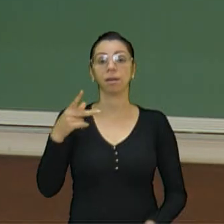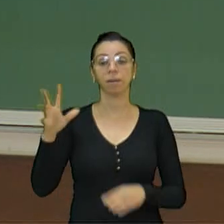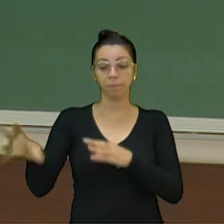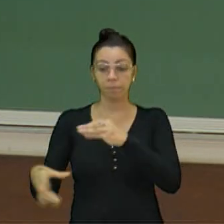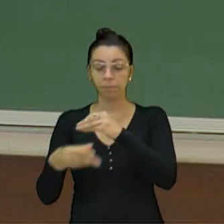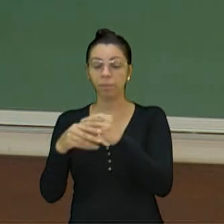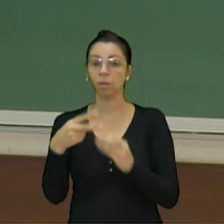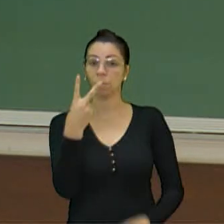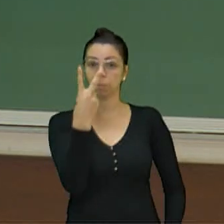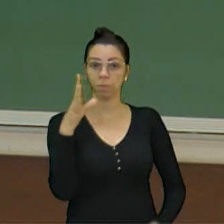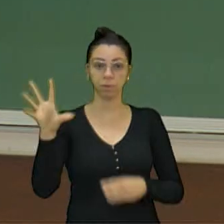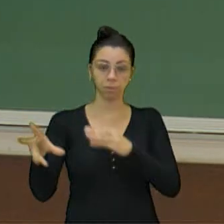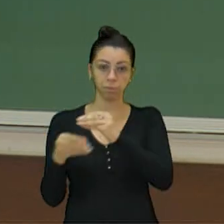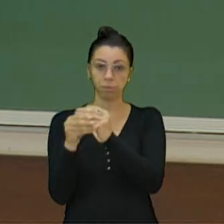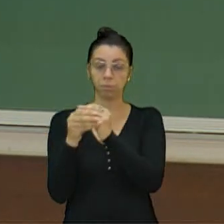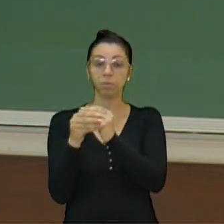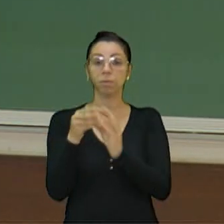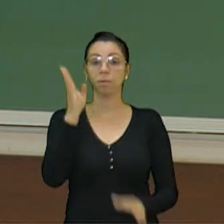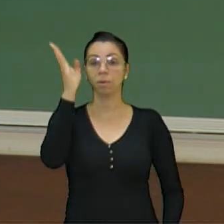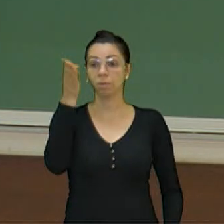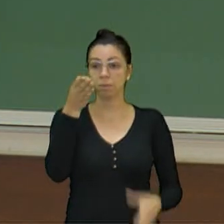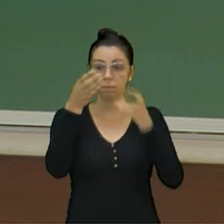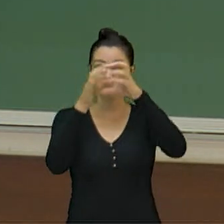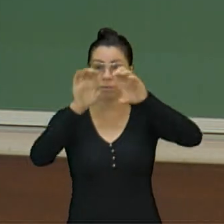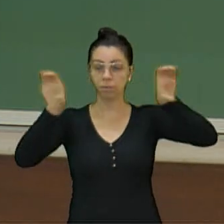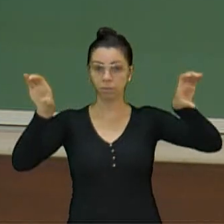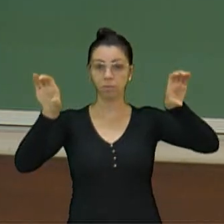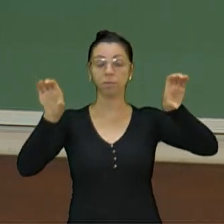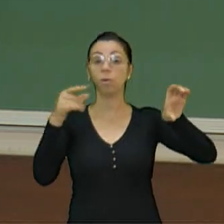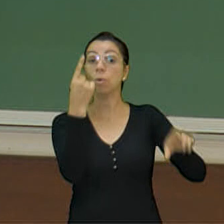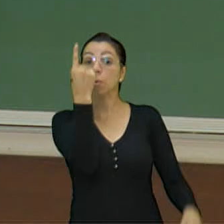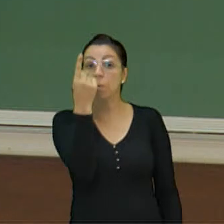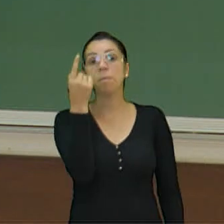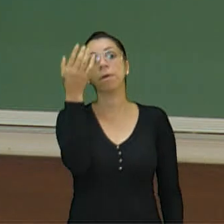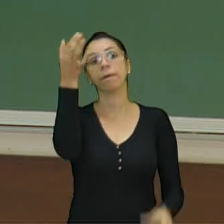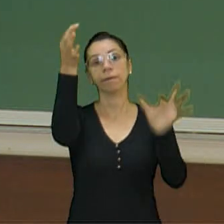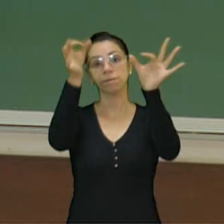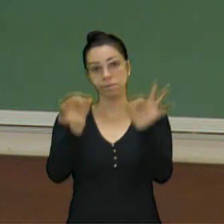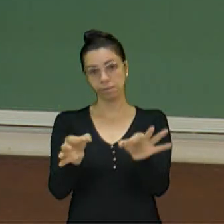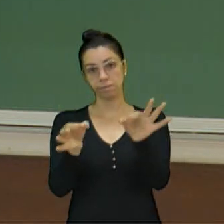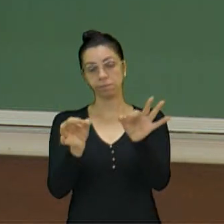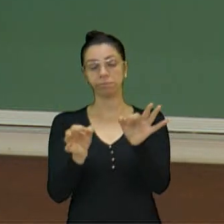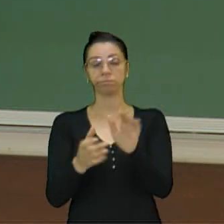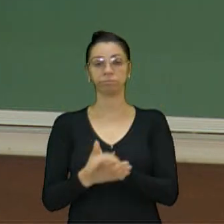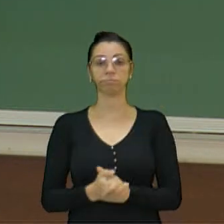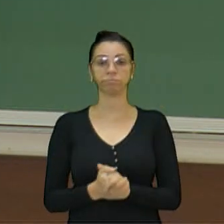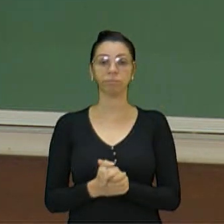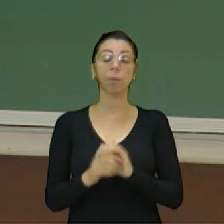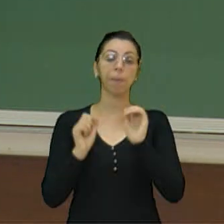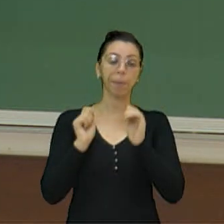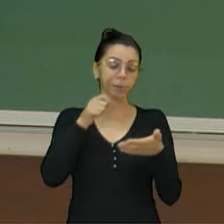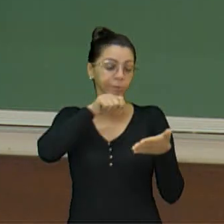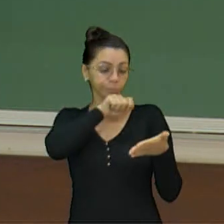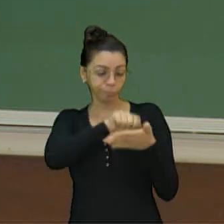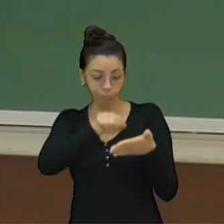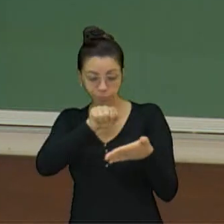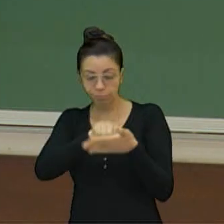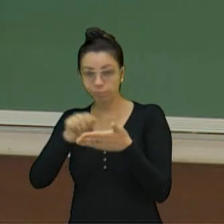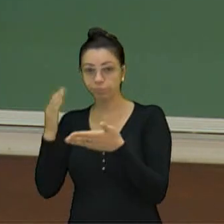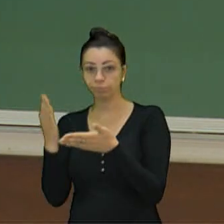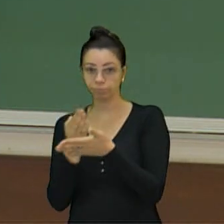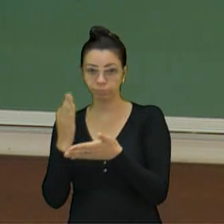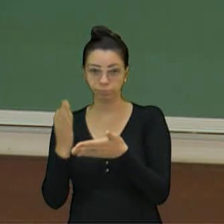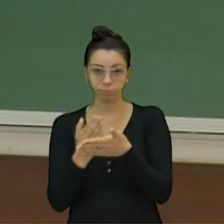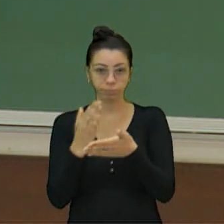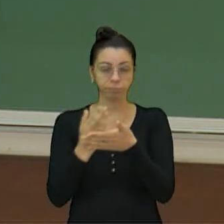duas preposições separadas por barra. Uma só que é a correta. Vocês podem escrever no caderno de vocês na hora que eu